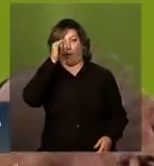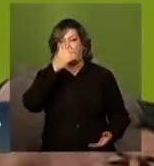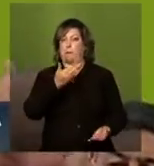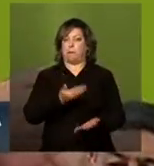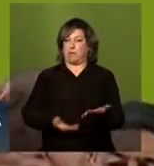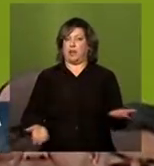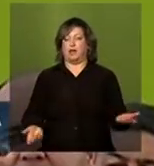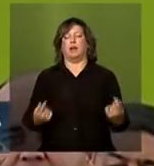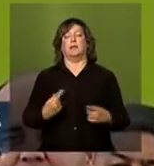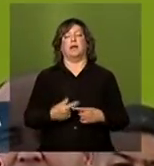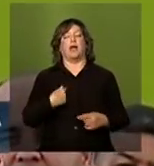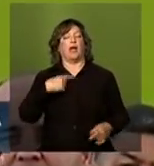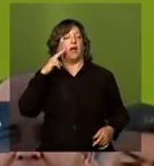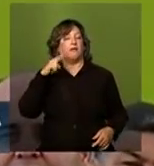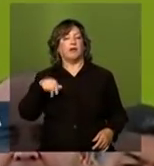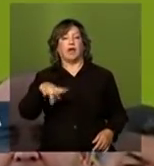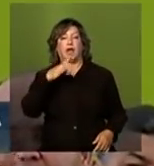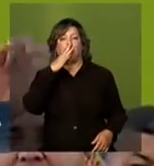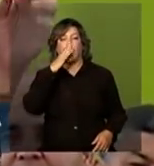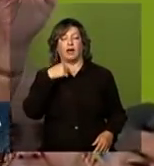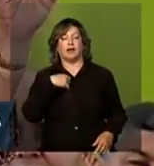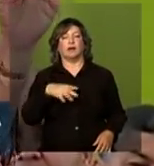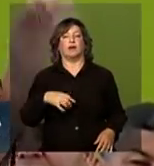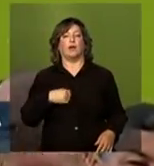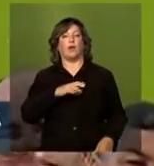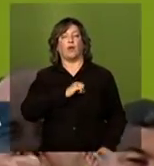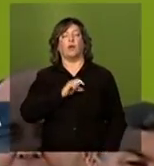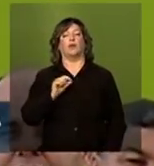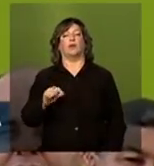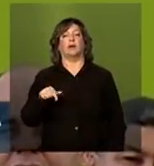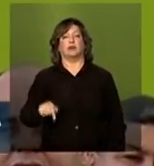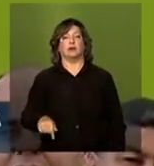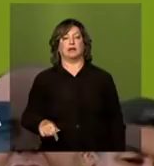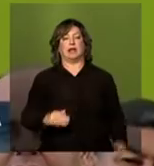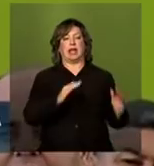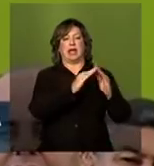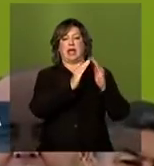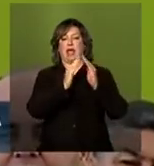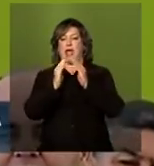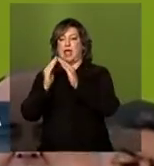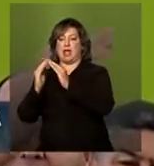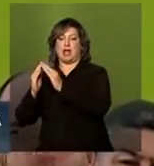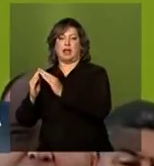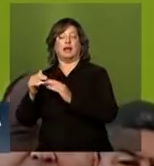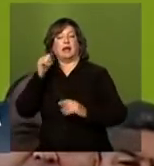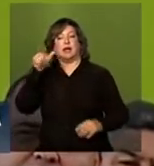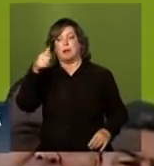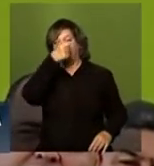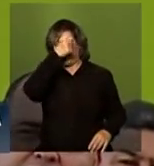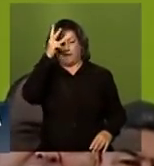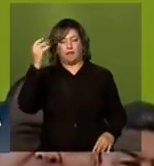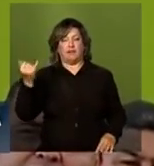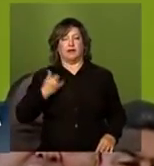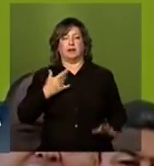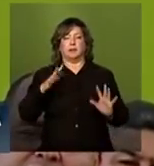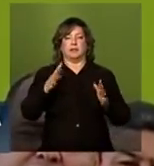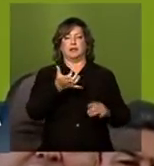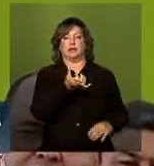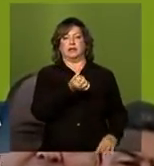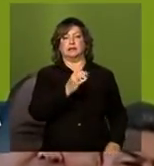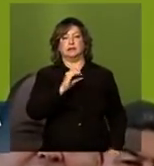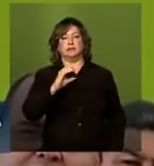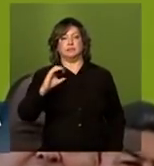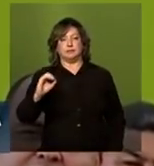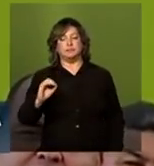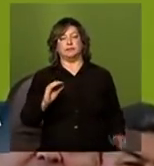vi aqui que me encantou eu vi aqui um conjunto de casas a prefeita me diz que é em torno de 600